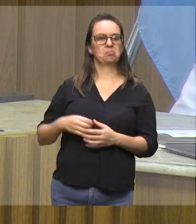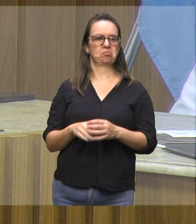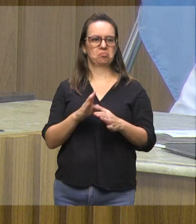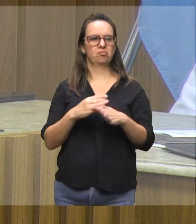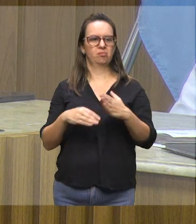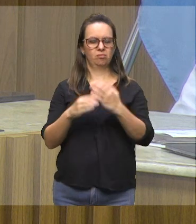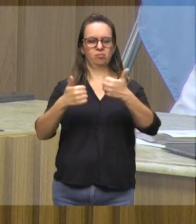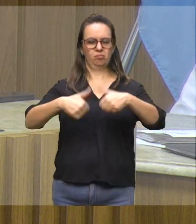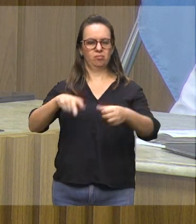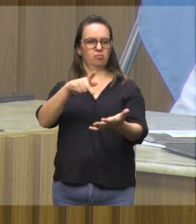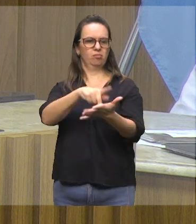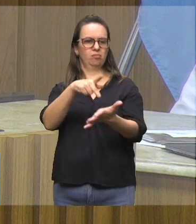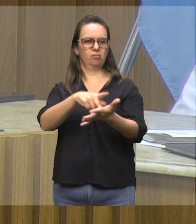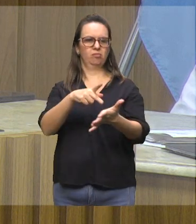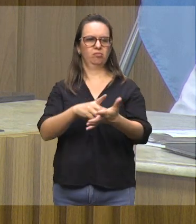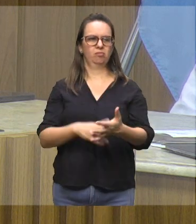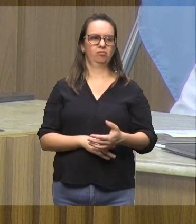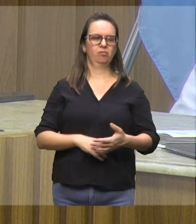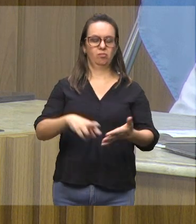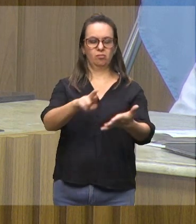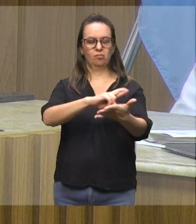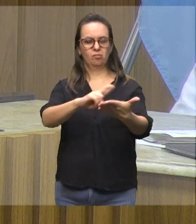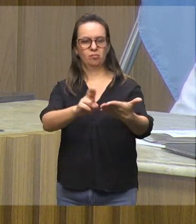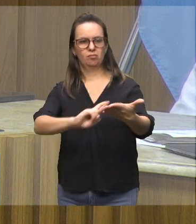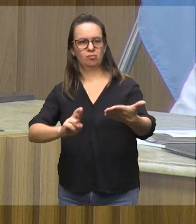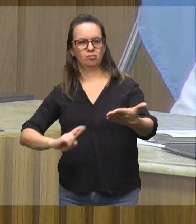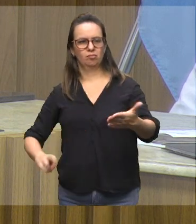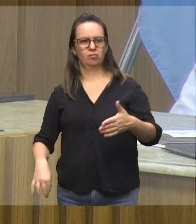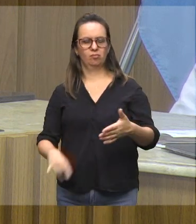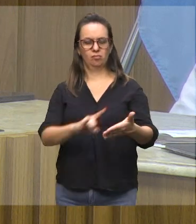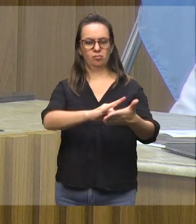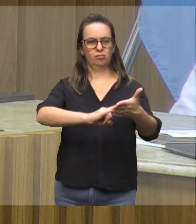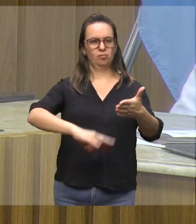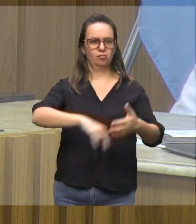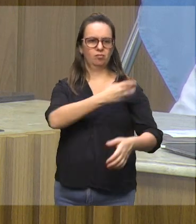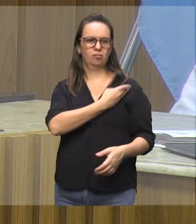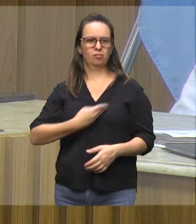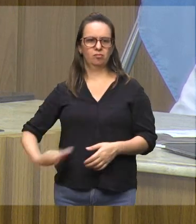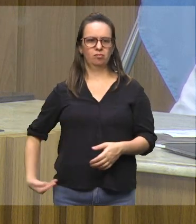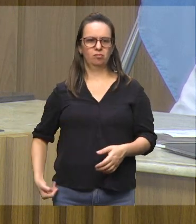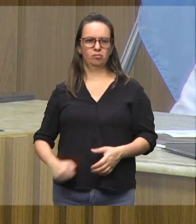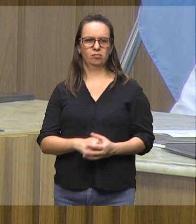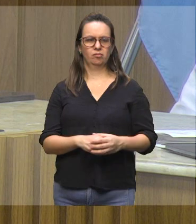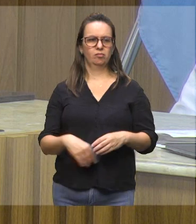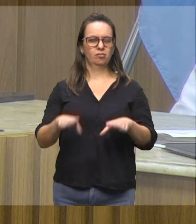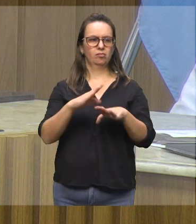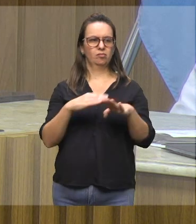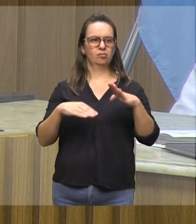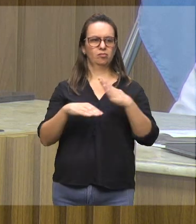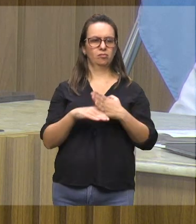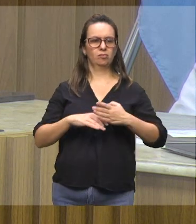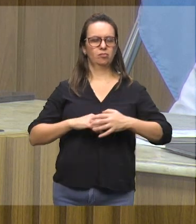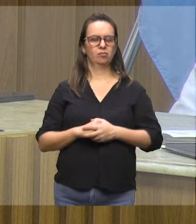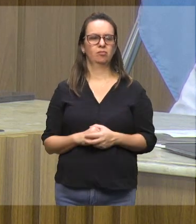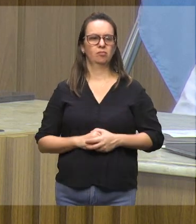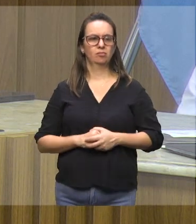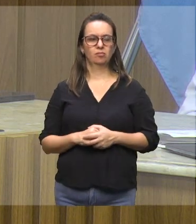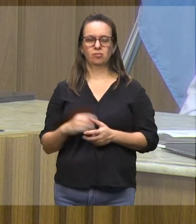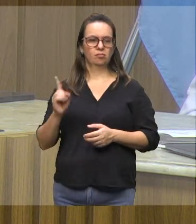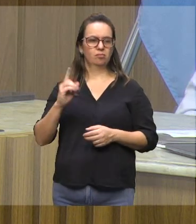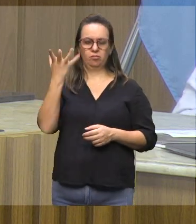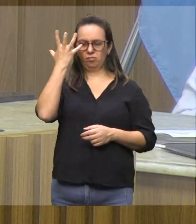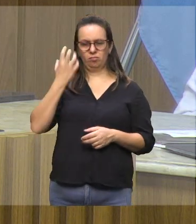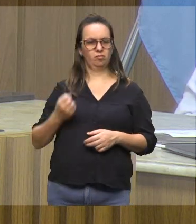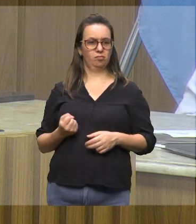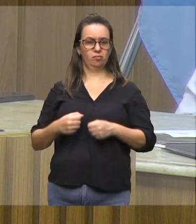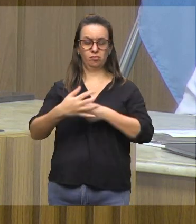O relatório prévio do Tribunal de Contas é um documento público. E é completamente surreal que o presidente da FEMA negue